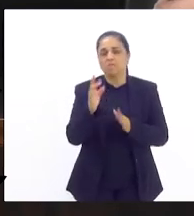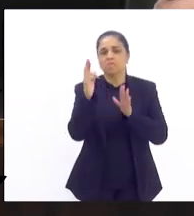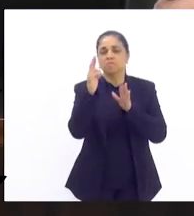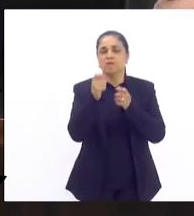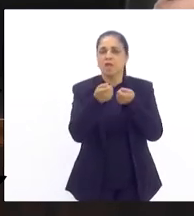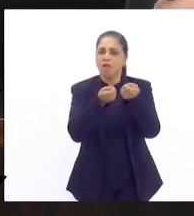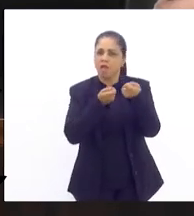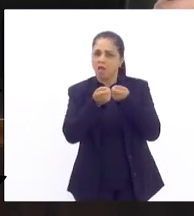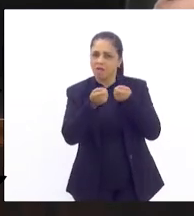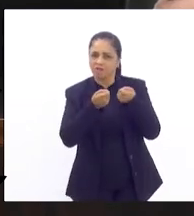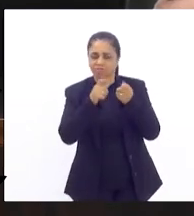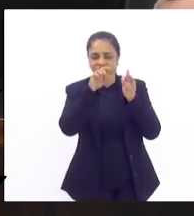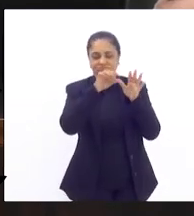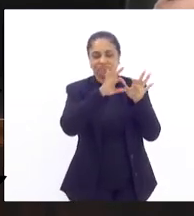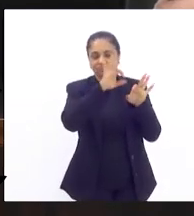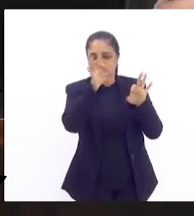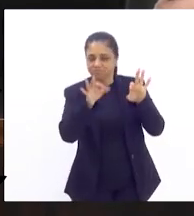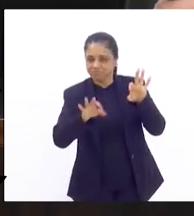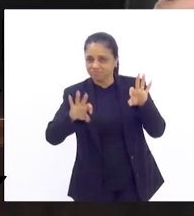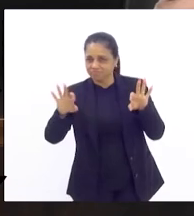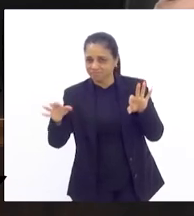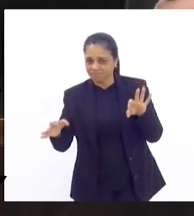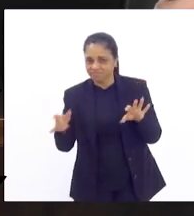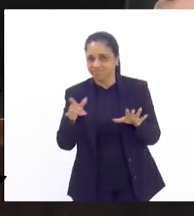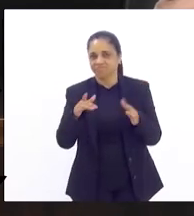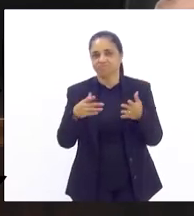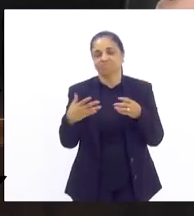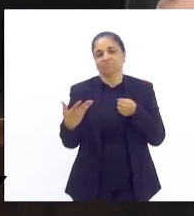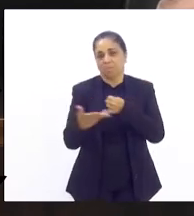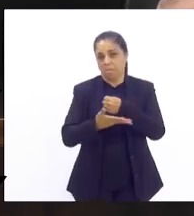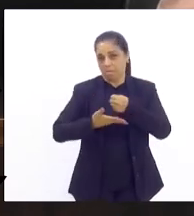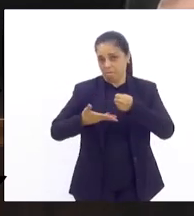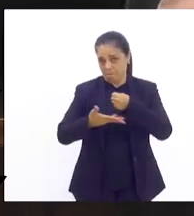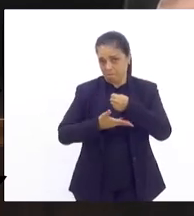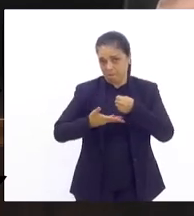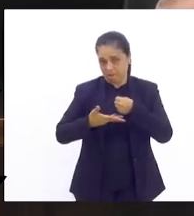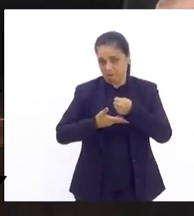Saneamento Básico. E o que pode ser demonstrado